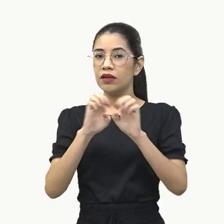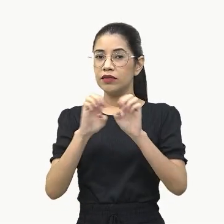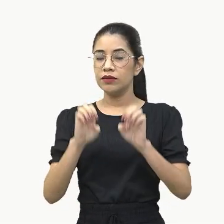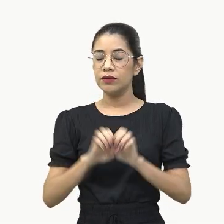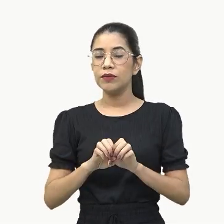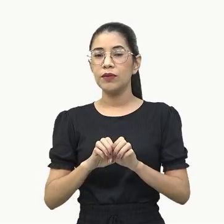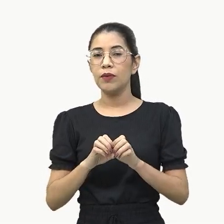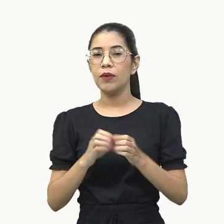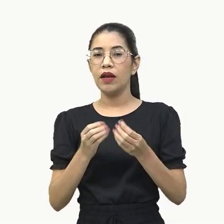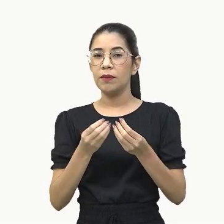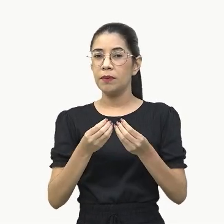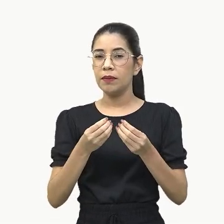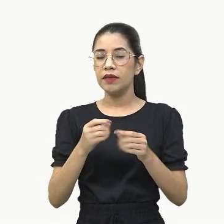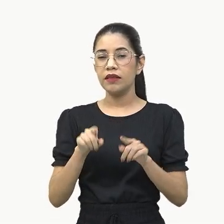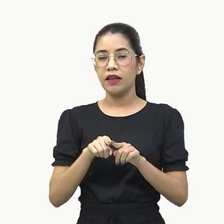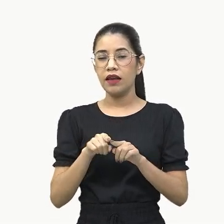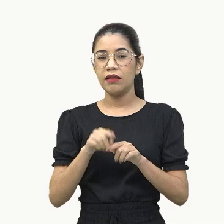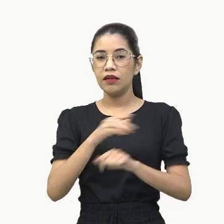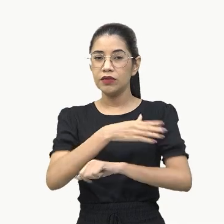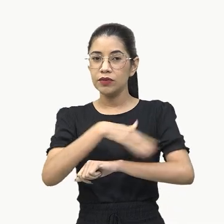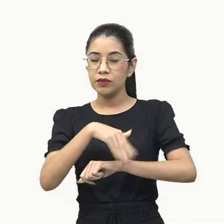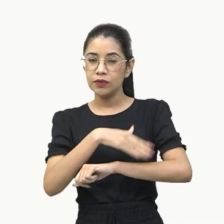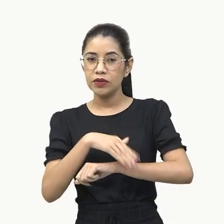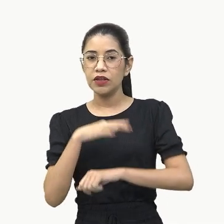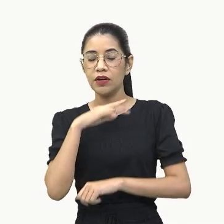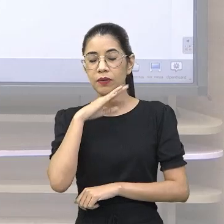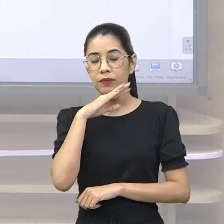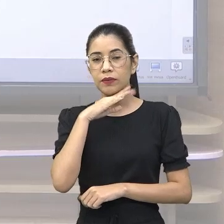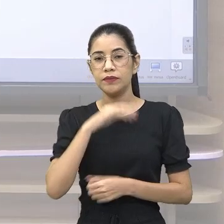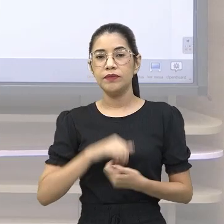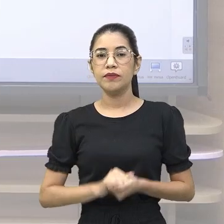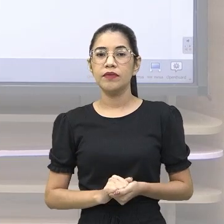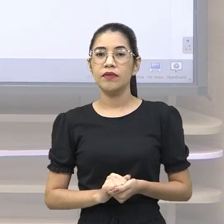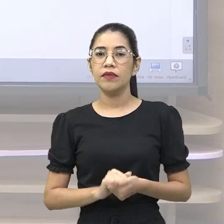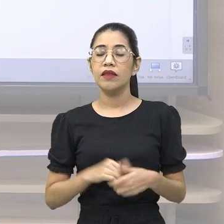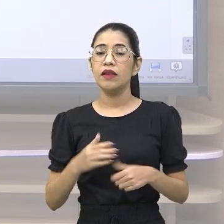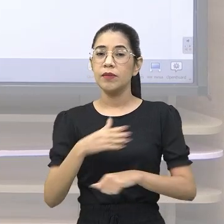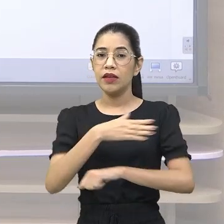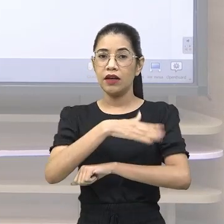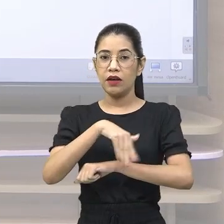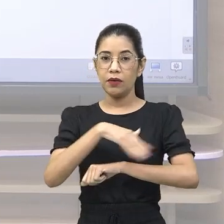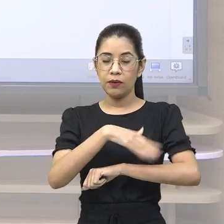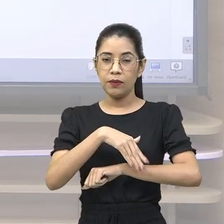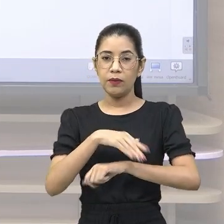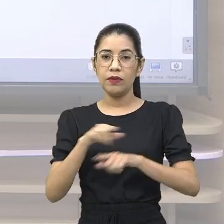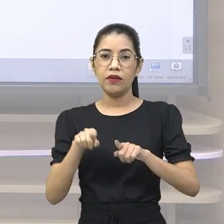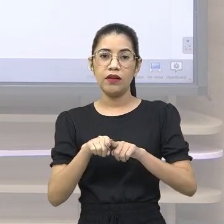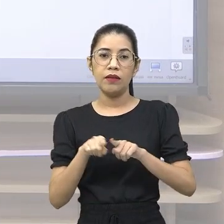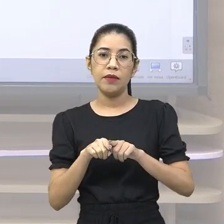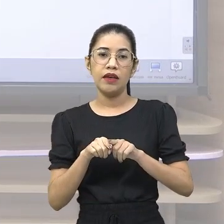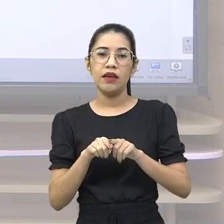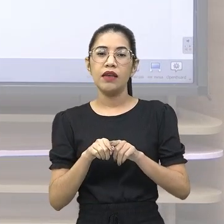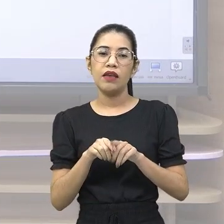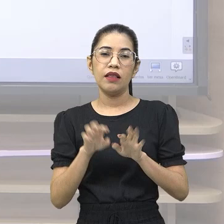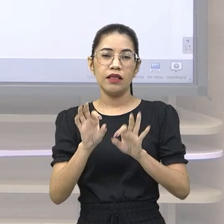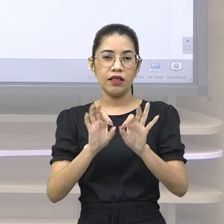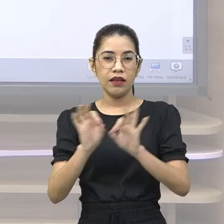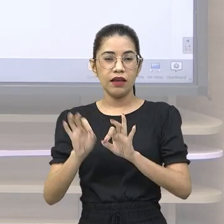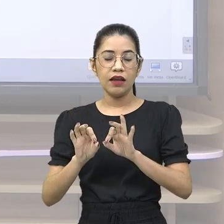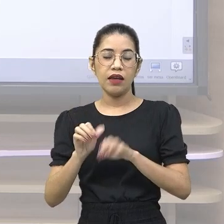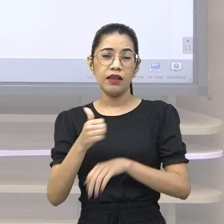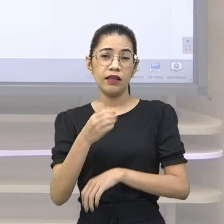precária das rodovias né Inclusive a gente viu ali eh as rodovias pavimentadas né um pouco mais de